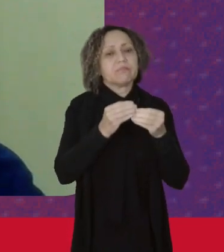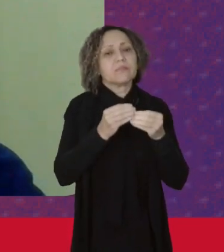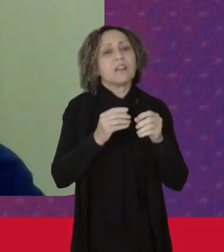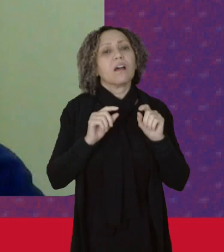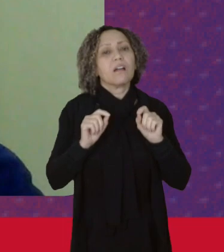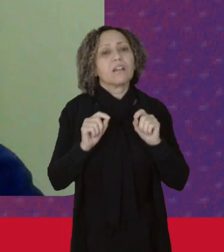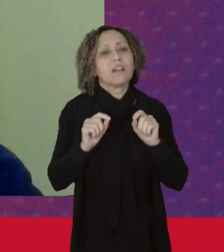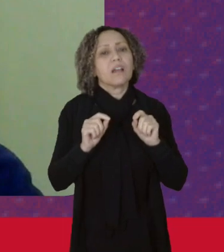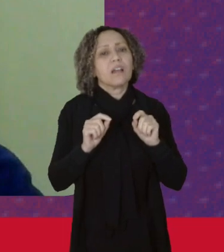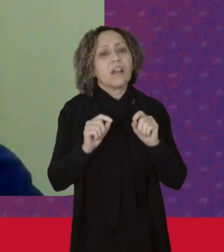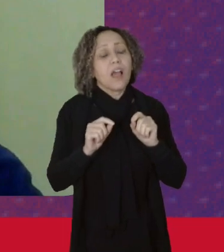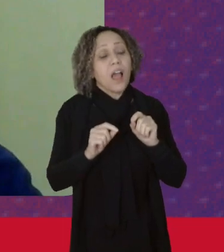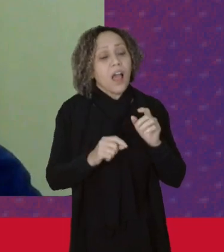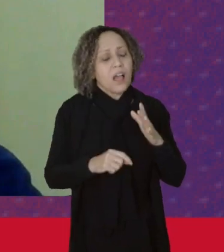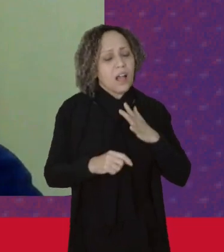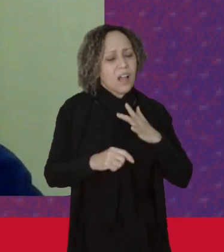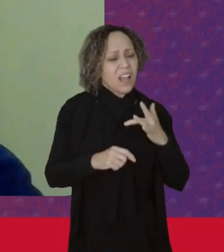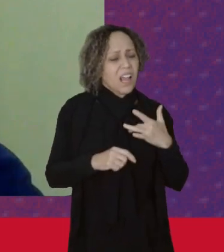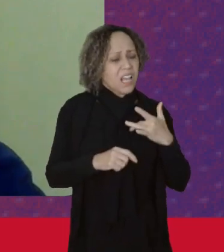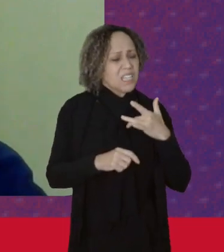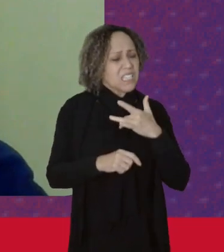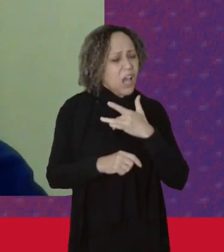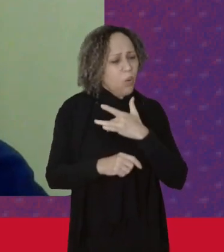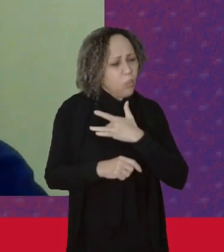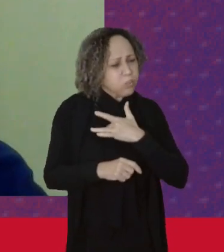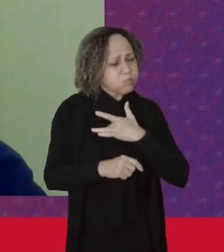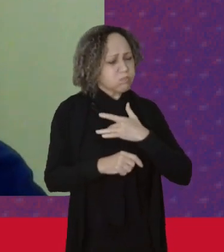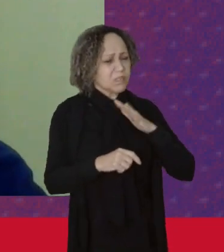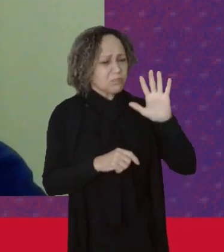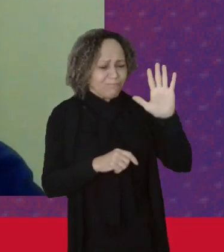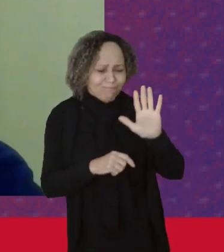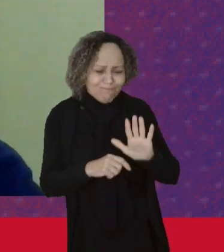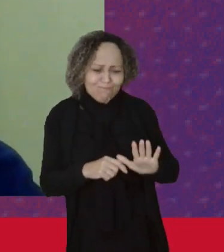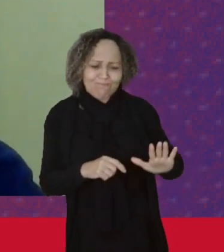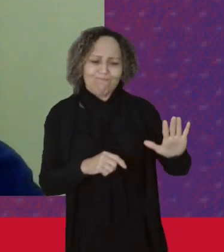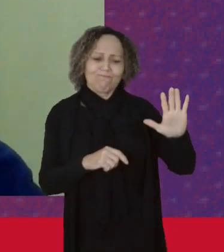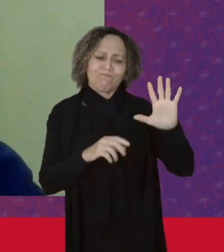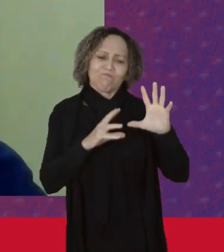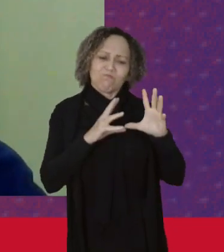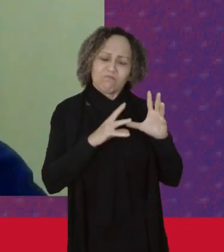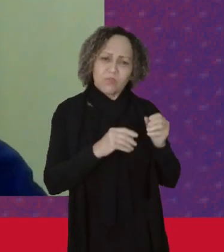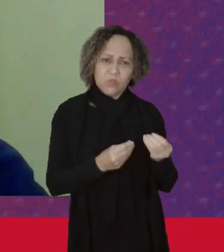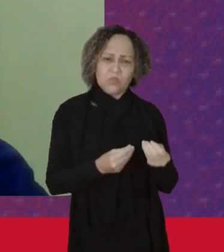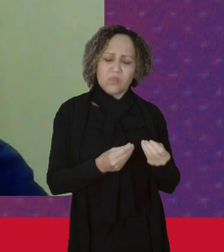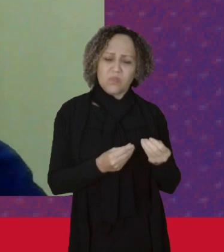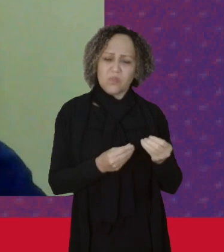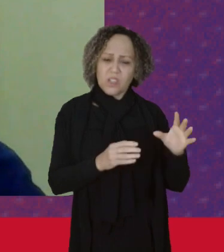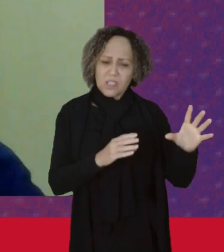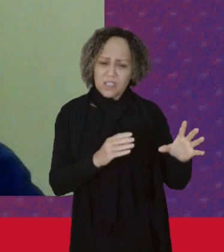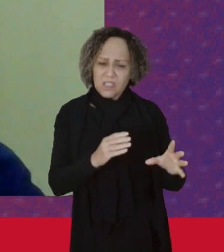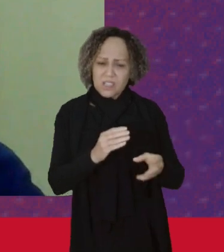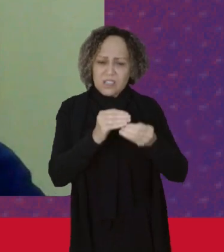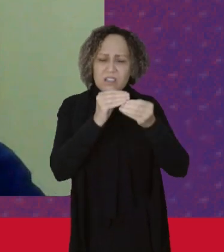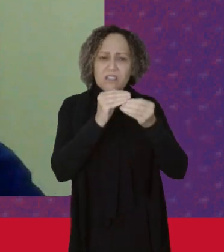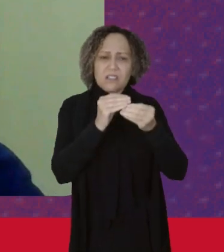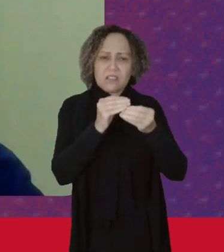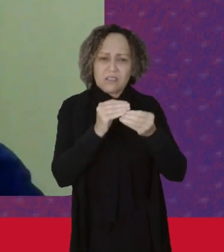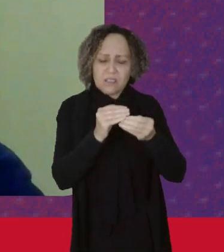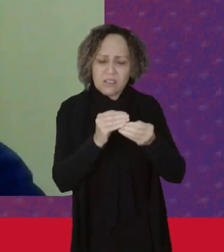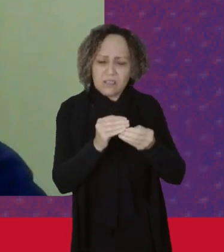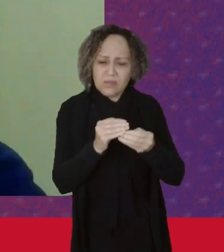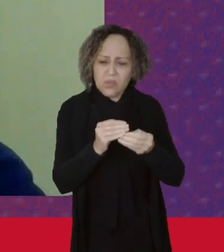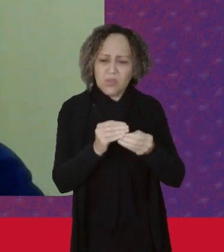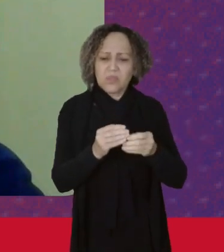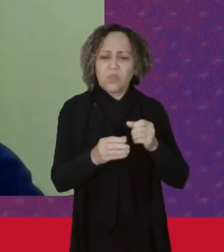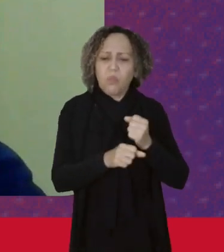ela é uma questão que foi incorporada ao longo dos anos, mas principalmente das próprias lutas,